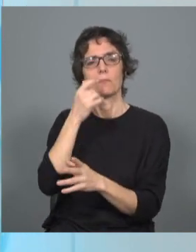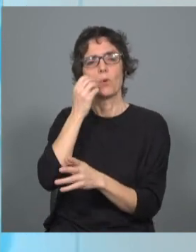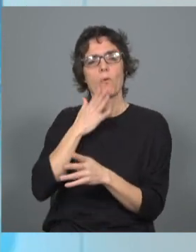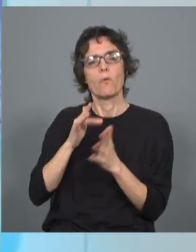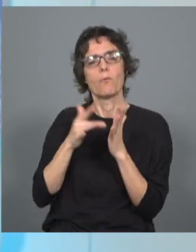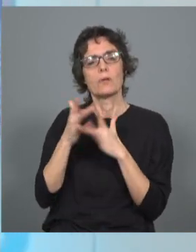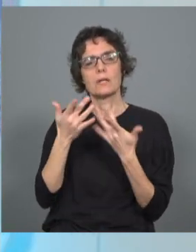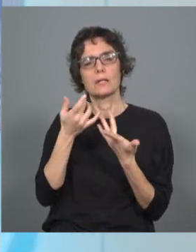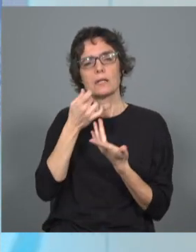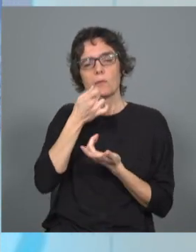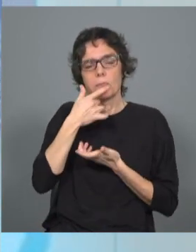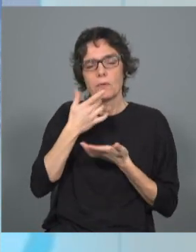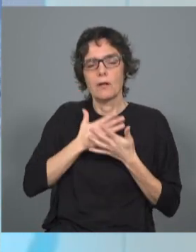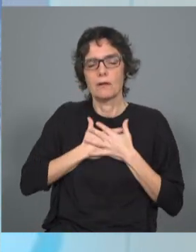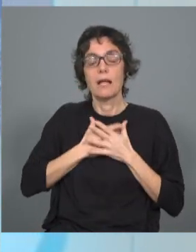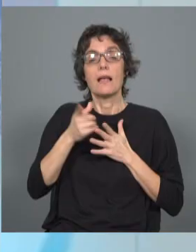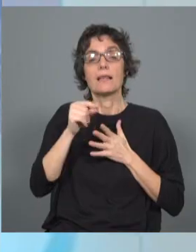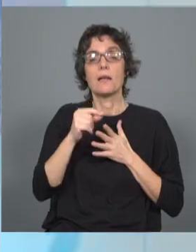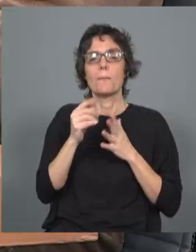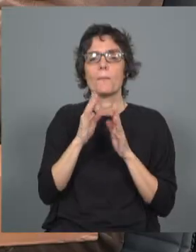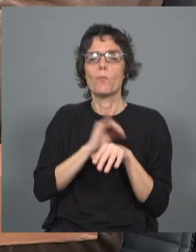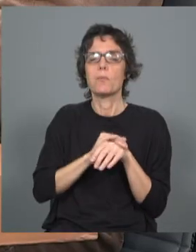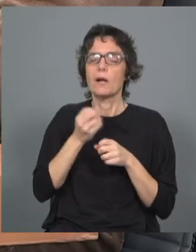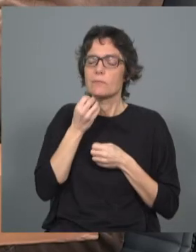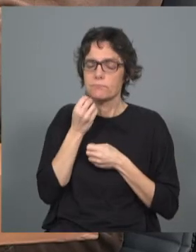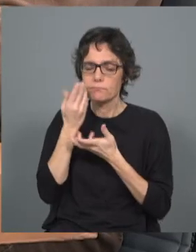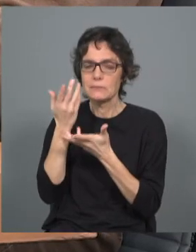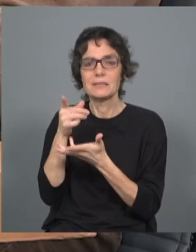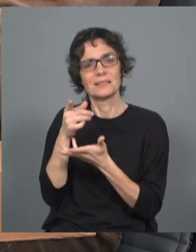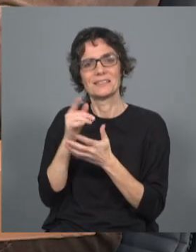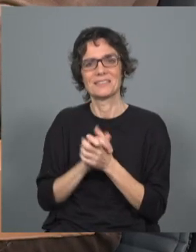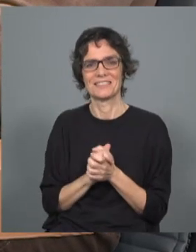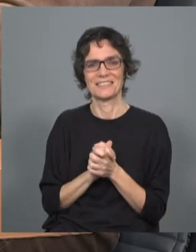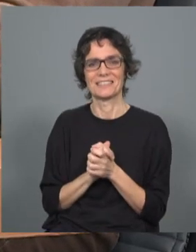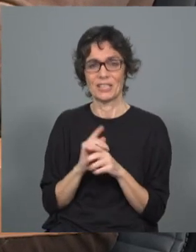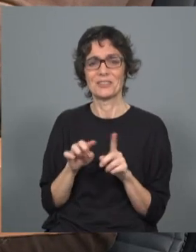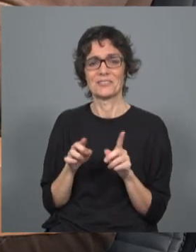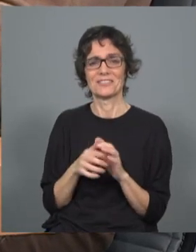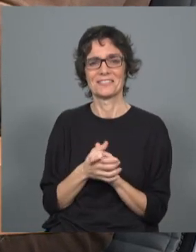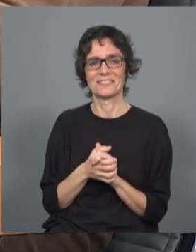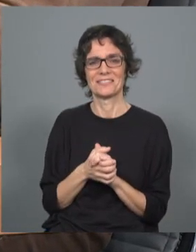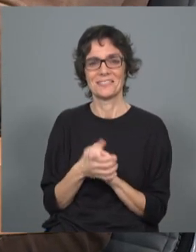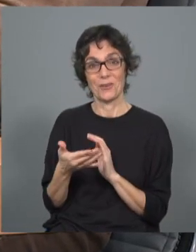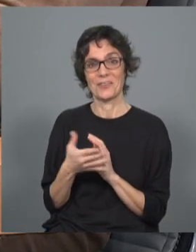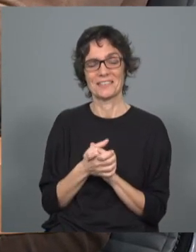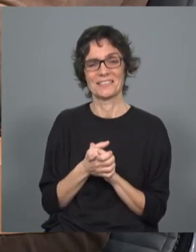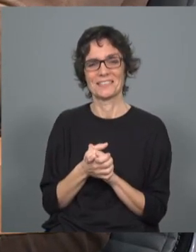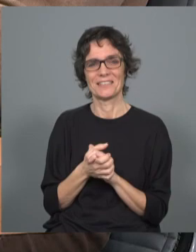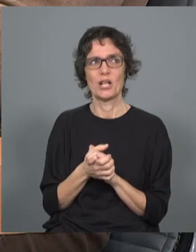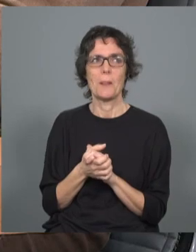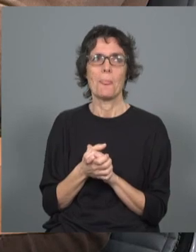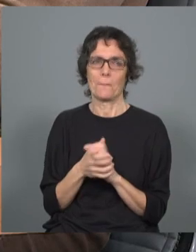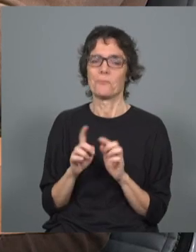confissão. De facto, isto não é tudo a mesma coisa. Não, comungar ou não comungar não é tudo a mesma coisa, não é? Não, aliás, até antes de facto